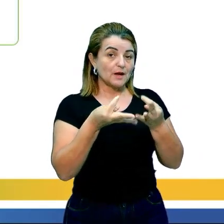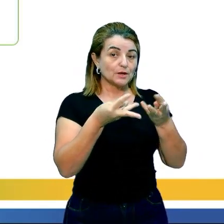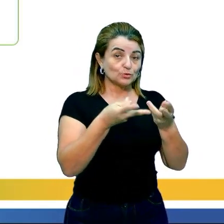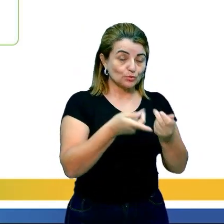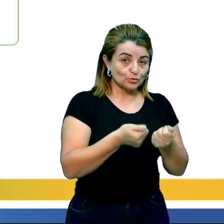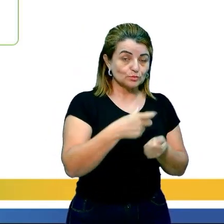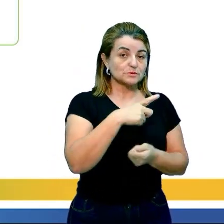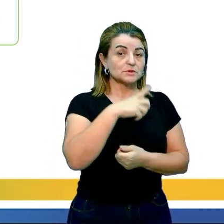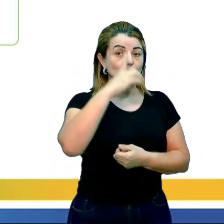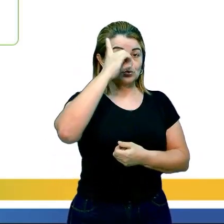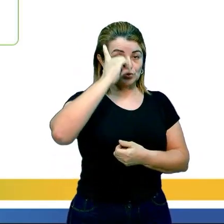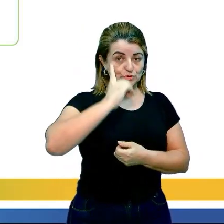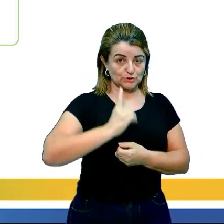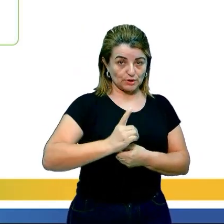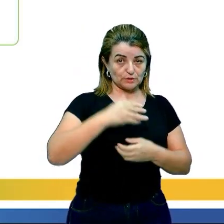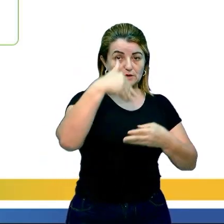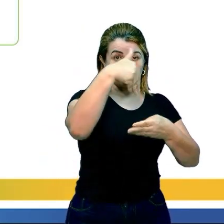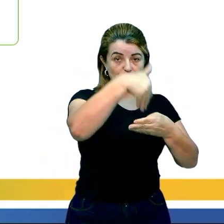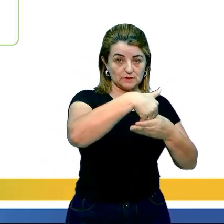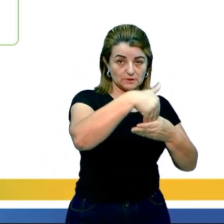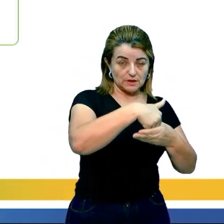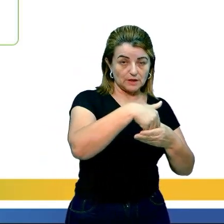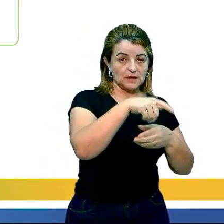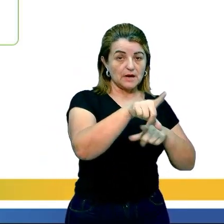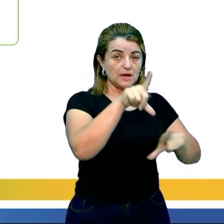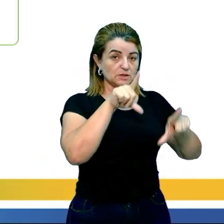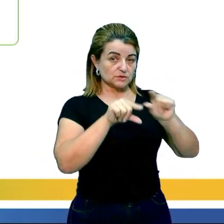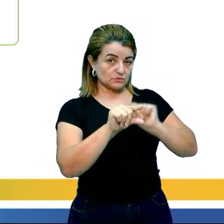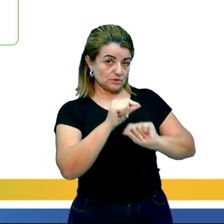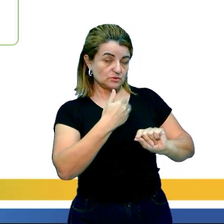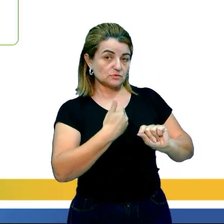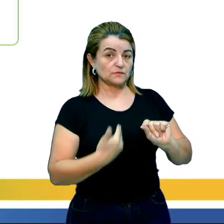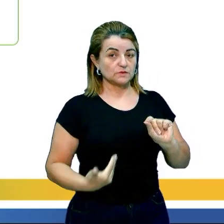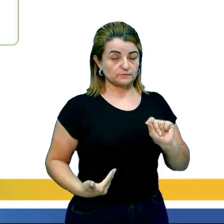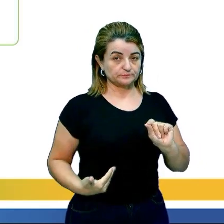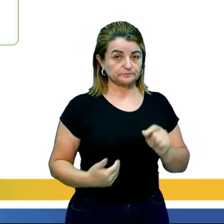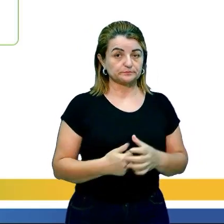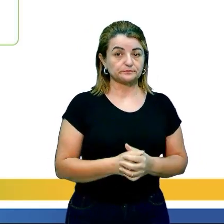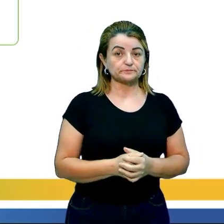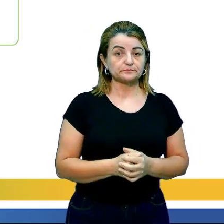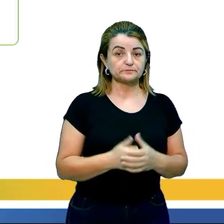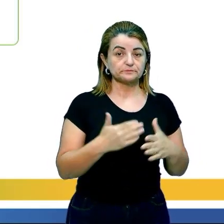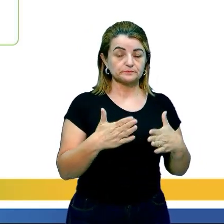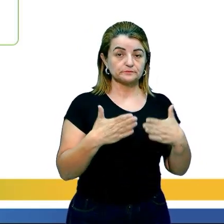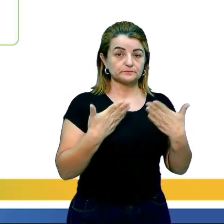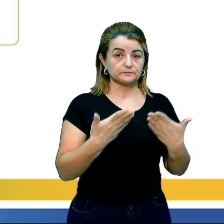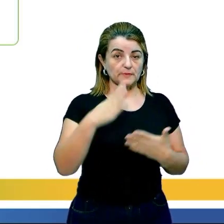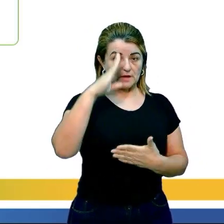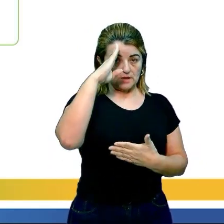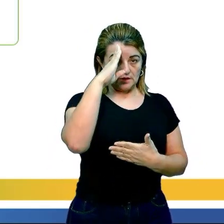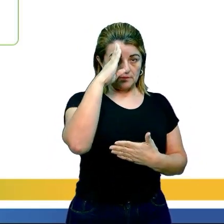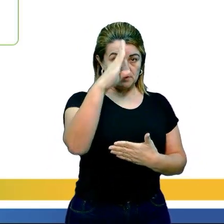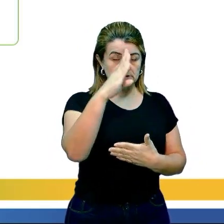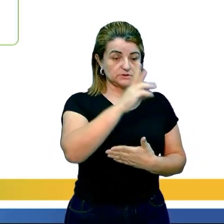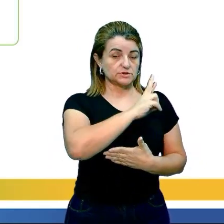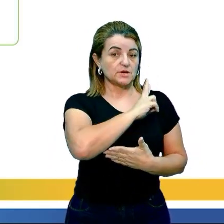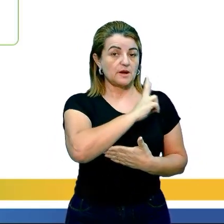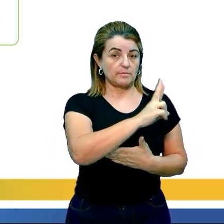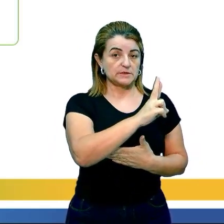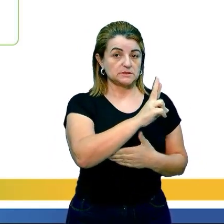todos tenham o direito a votar escolher os seus representantes então esses são os principais né